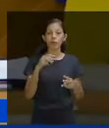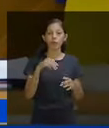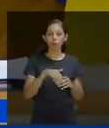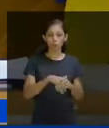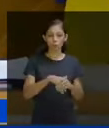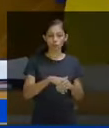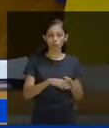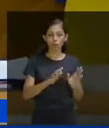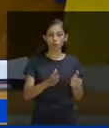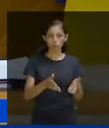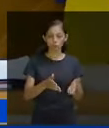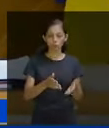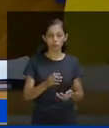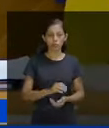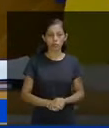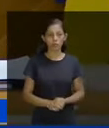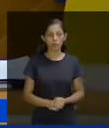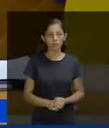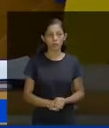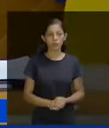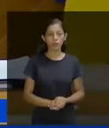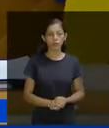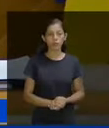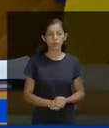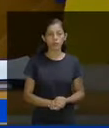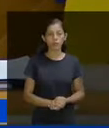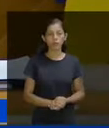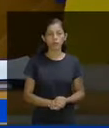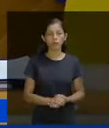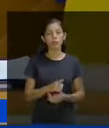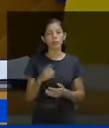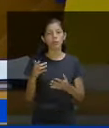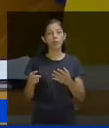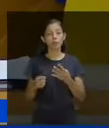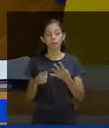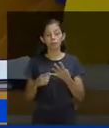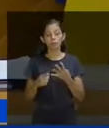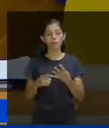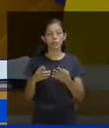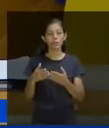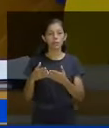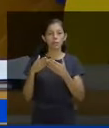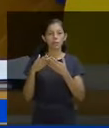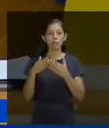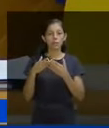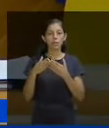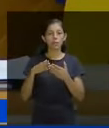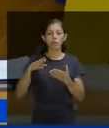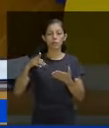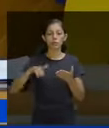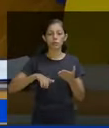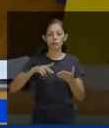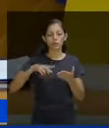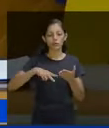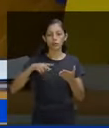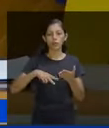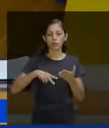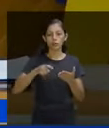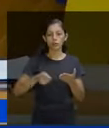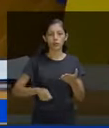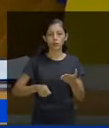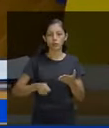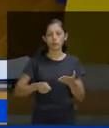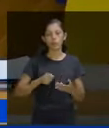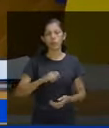as ações e pediu vista, na ocasião, a ilustre juíza Tina Souza e